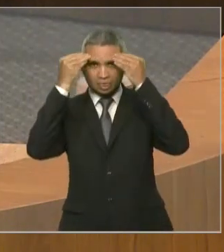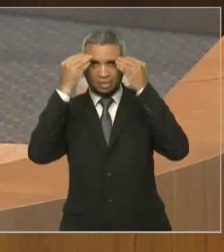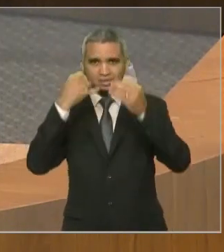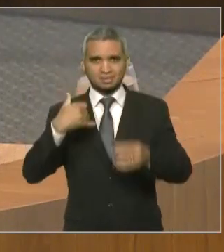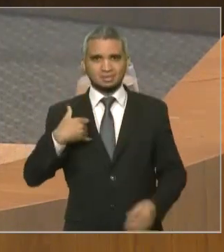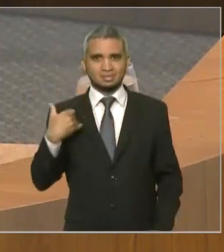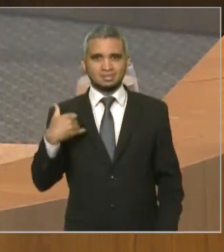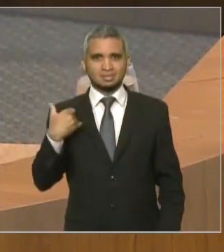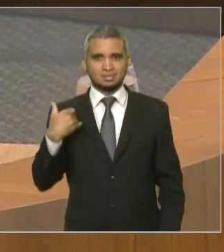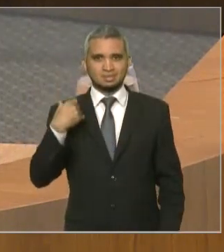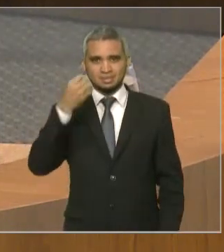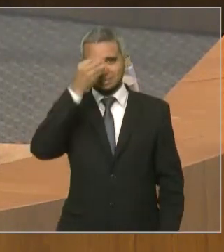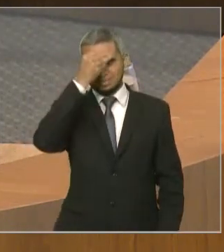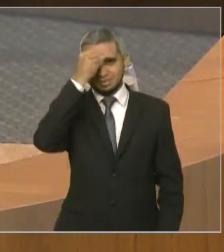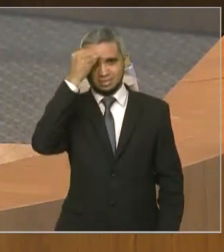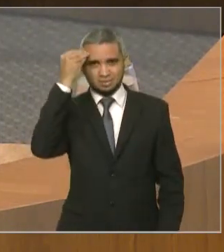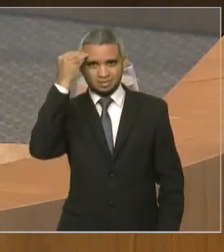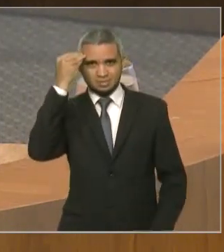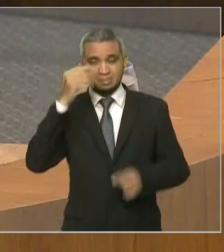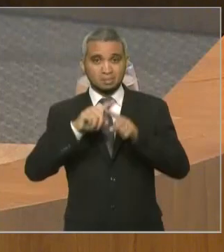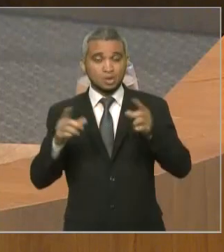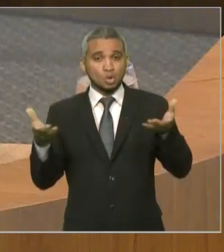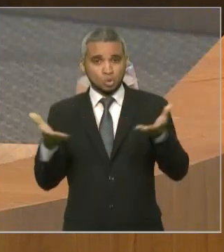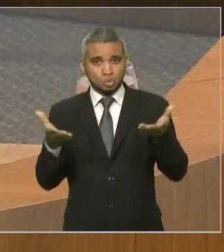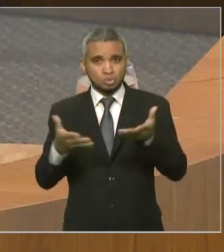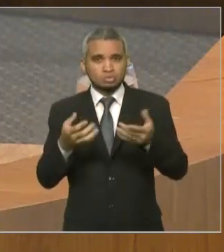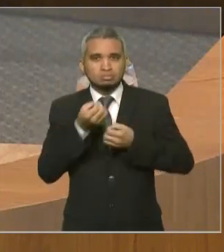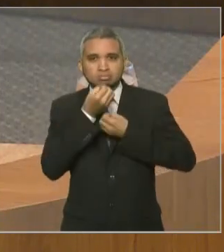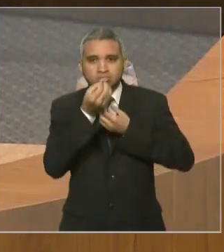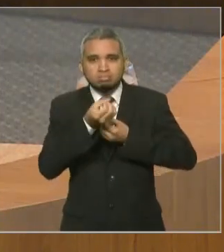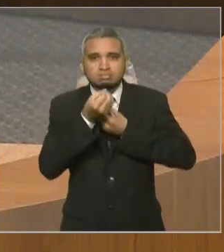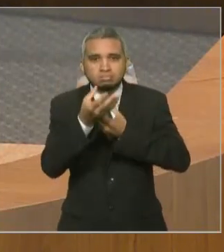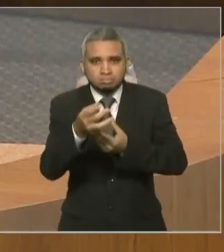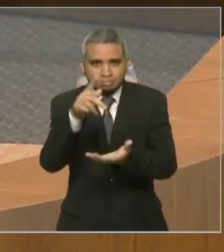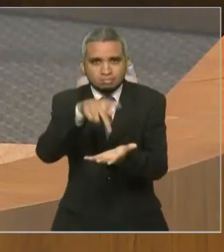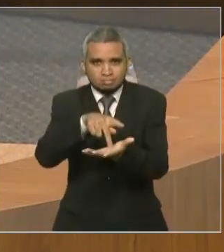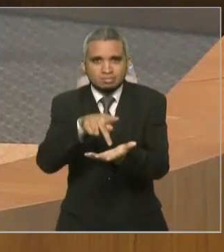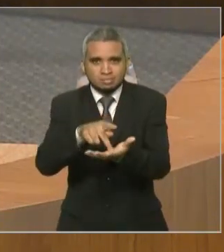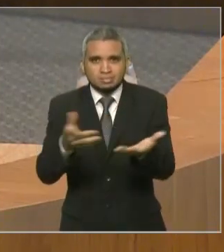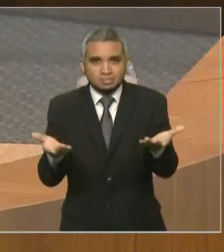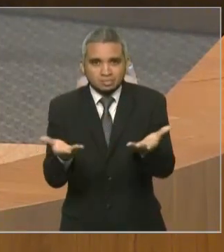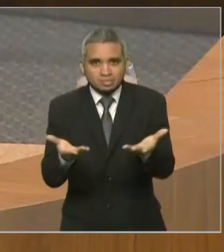Mas hoje eu confesso a vocês, às senhoras e senhores,